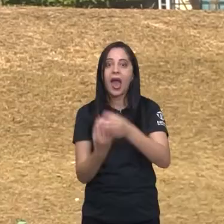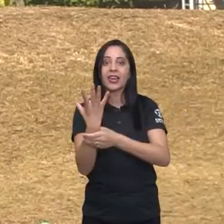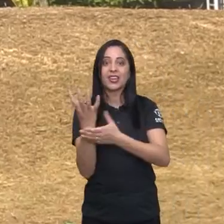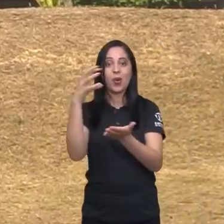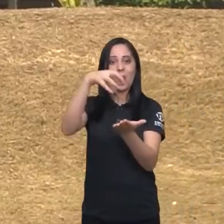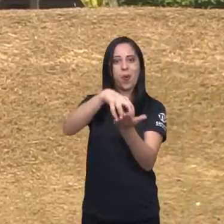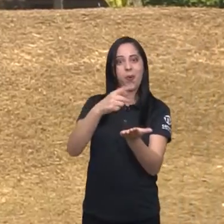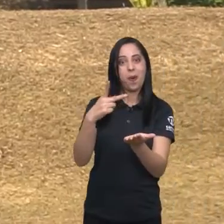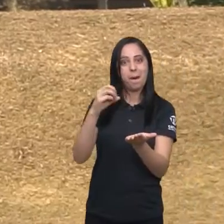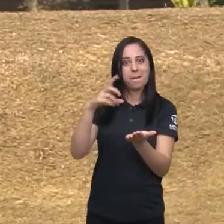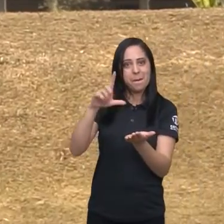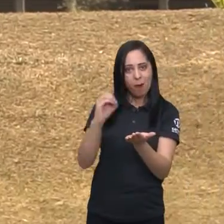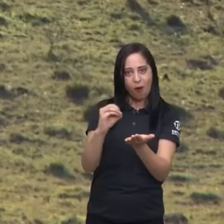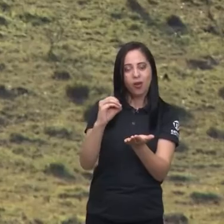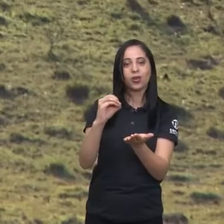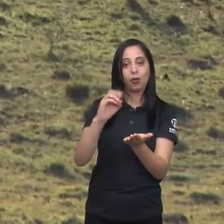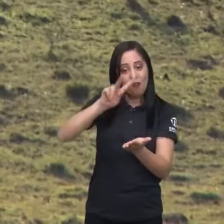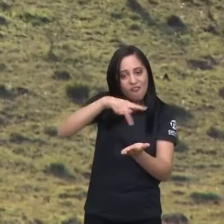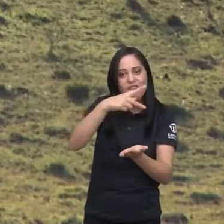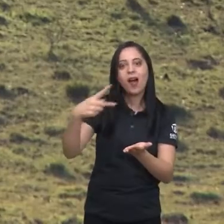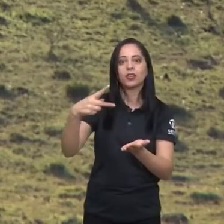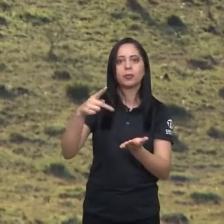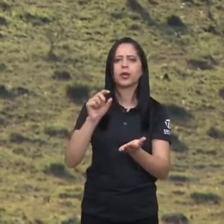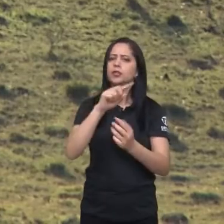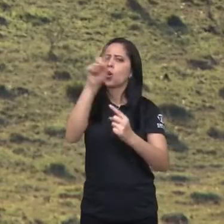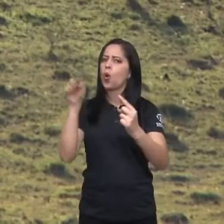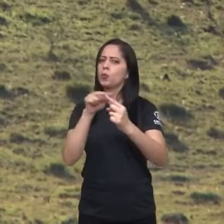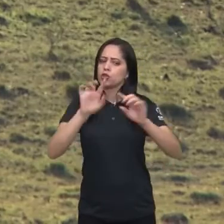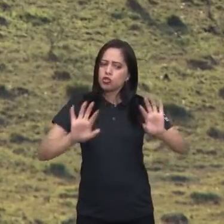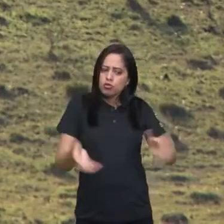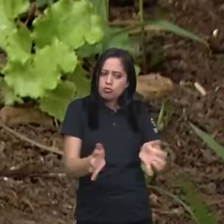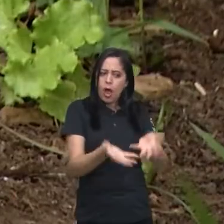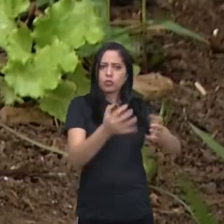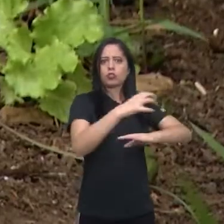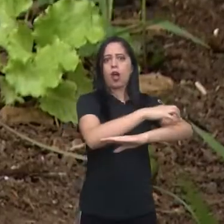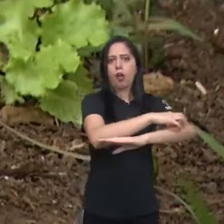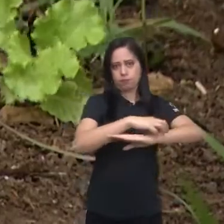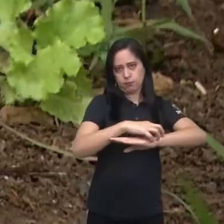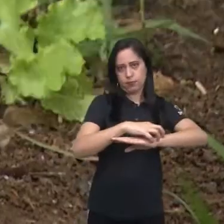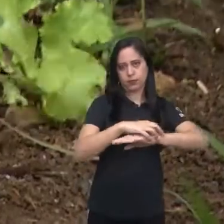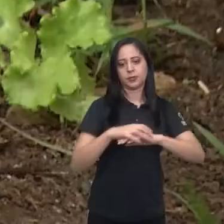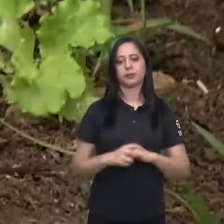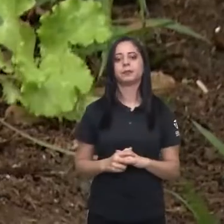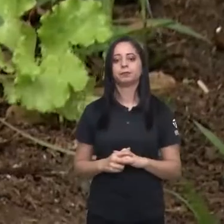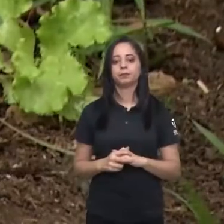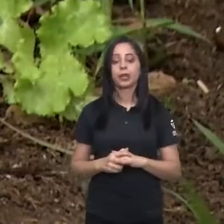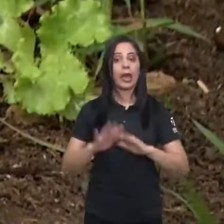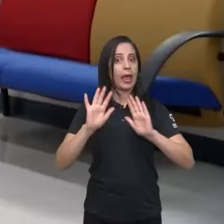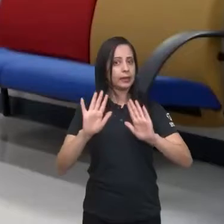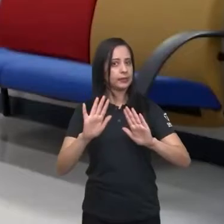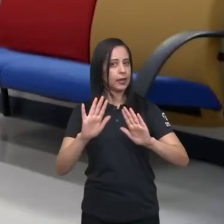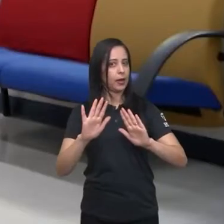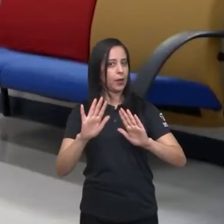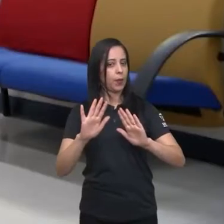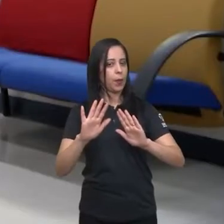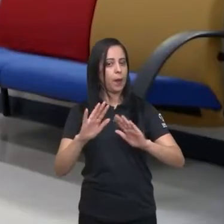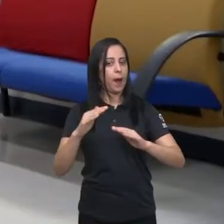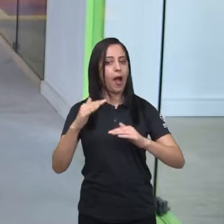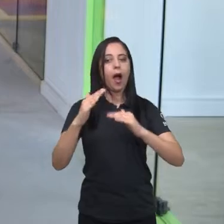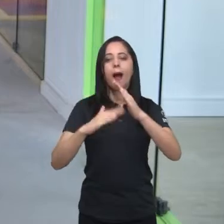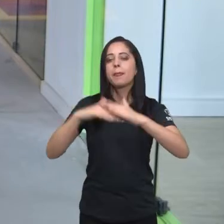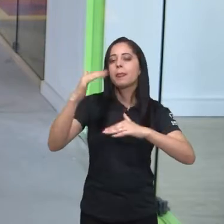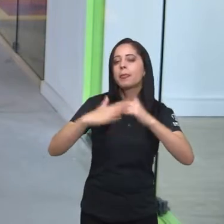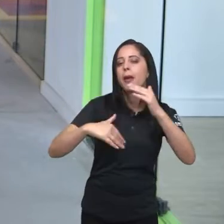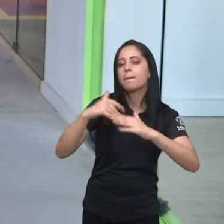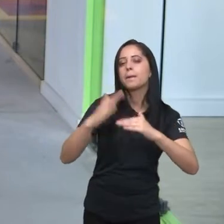Tecnológico lançou o Agropolo Vale, com o objetivo de incentivar e intensificar o agronegócio na região. Na prática,